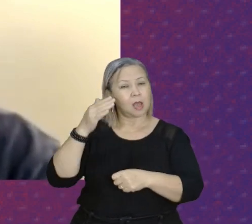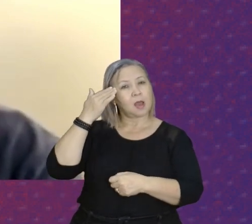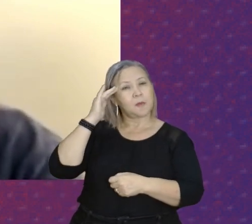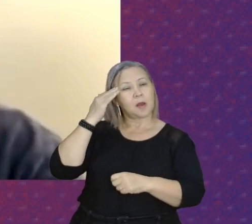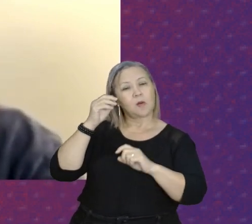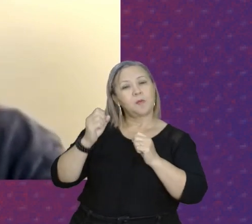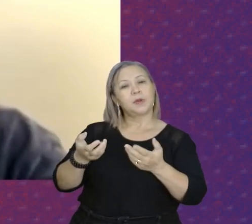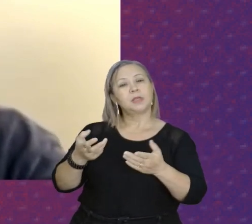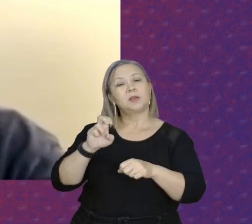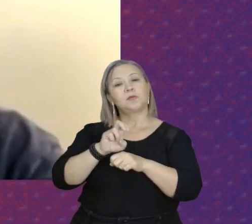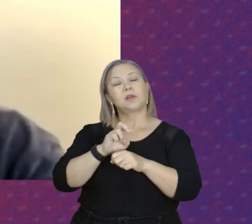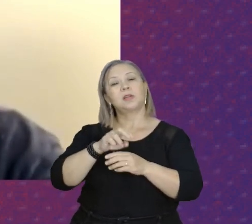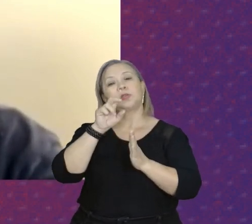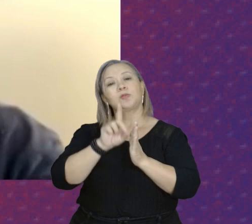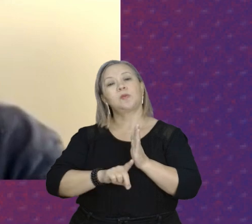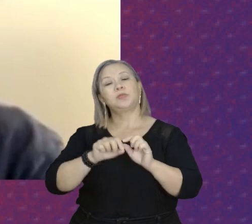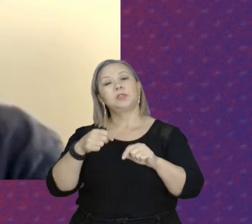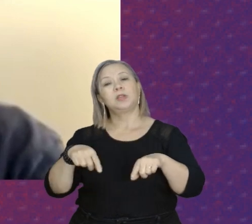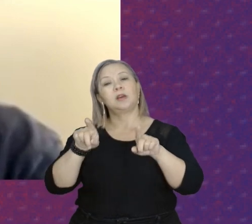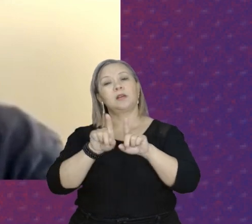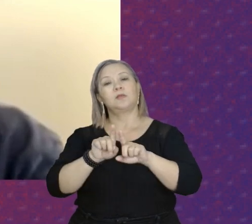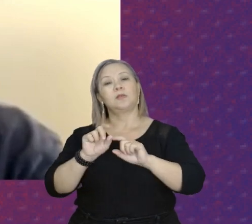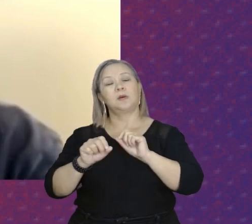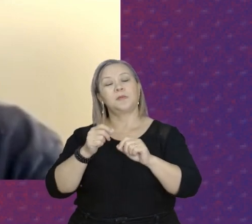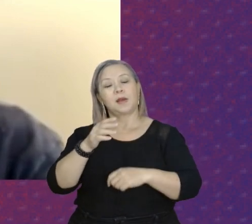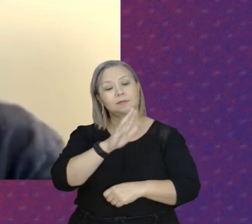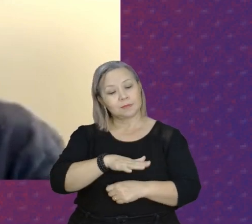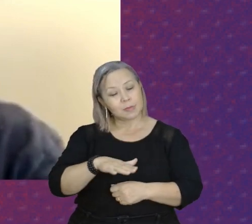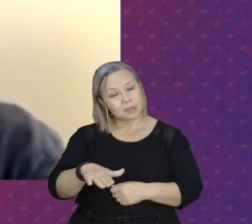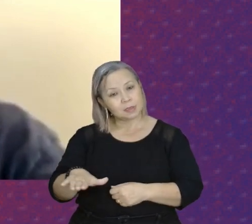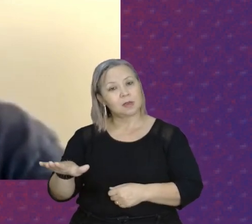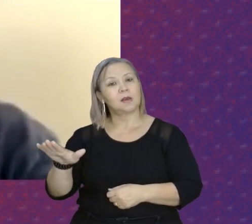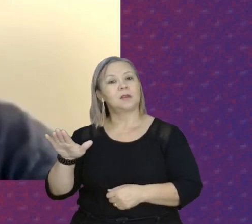creche como um direito também das crianças,